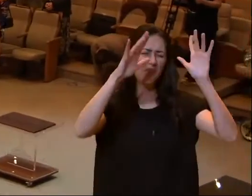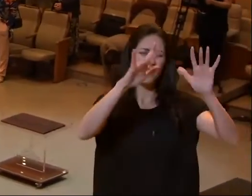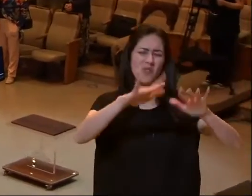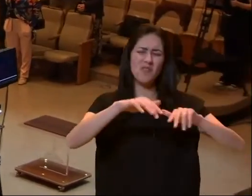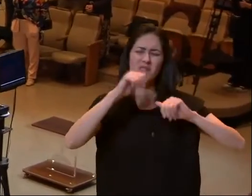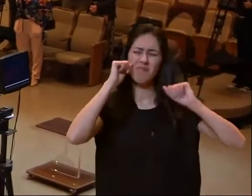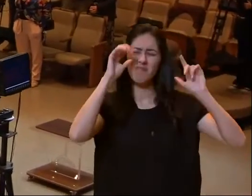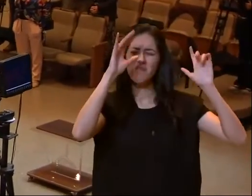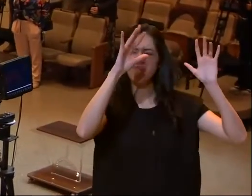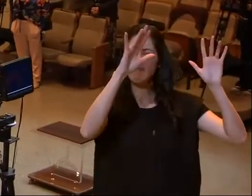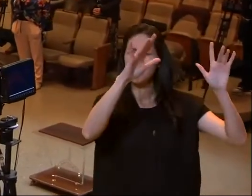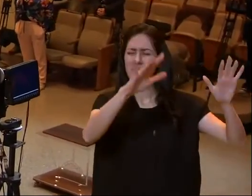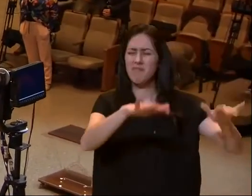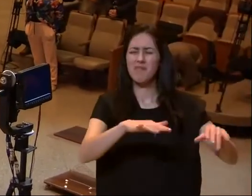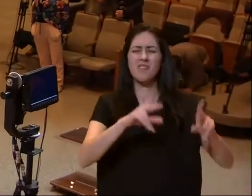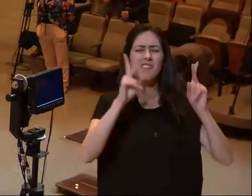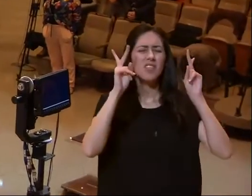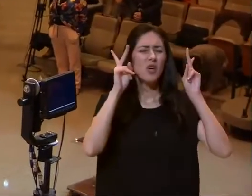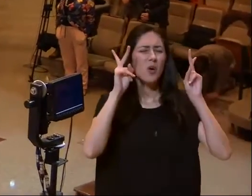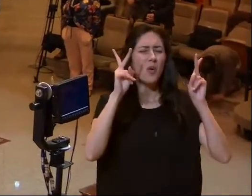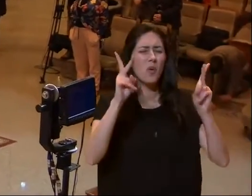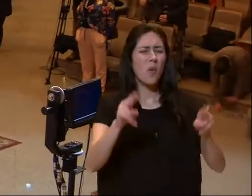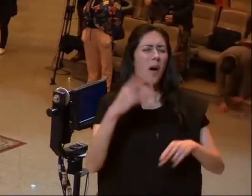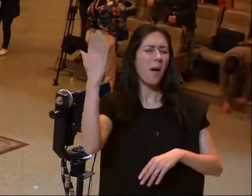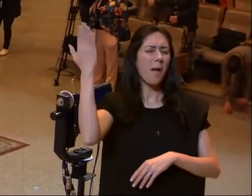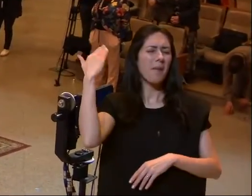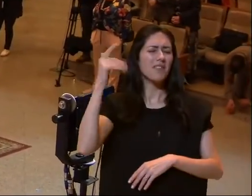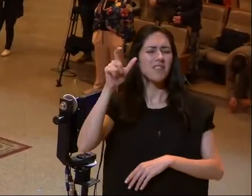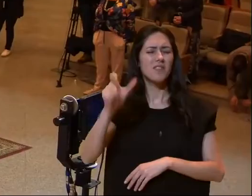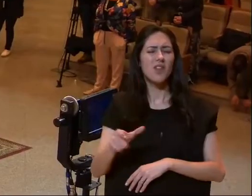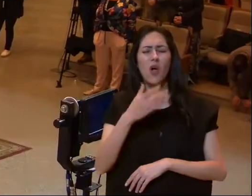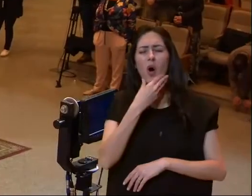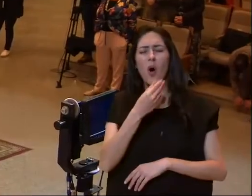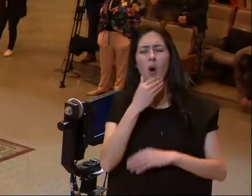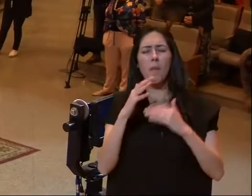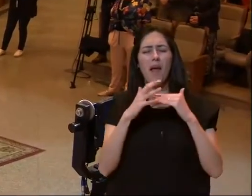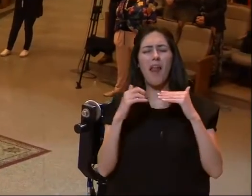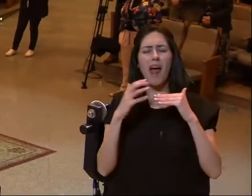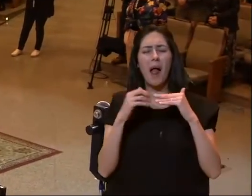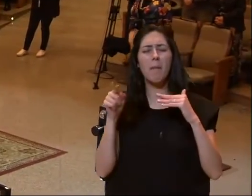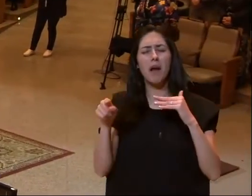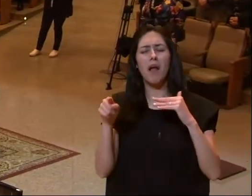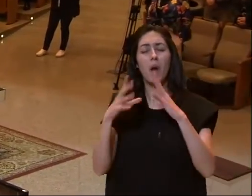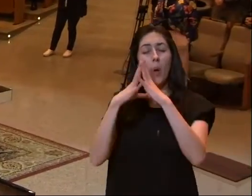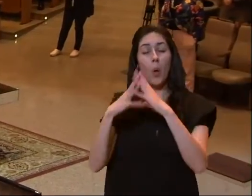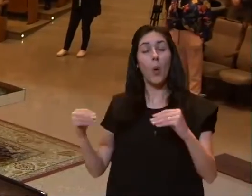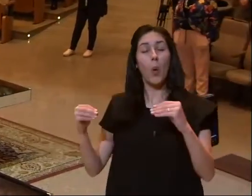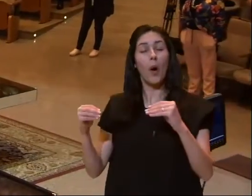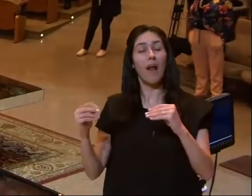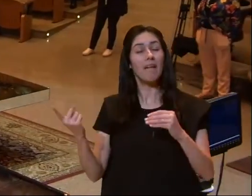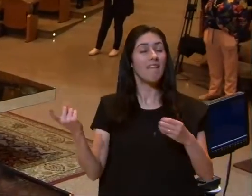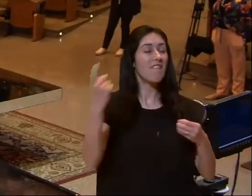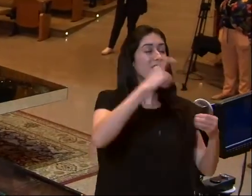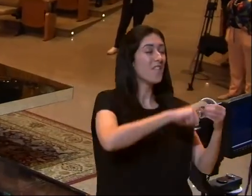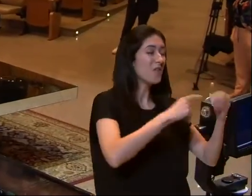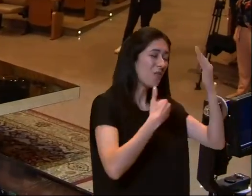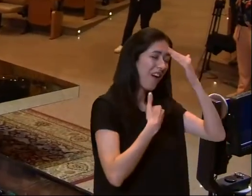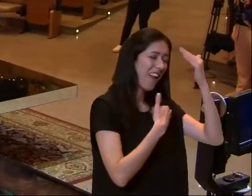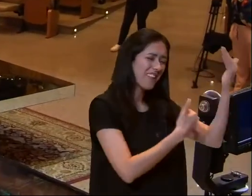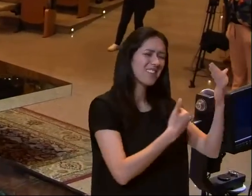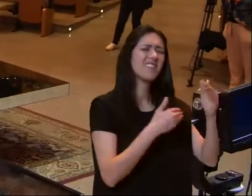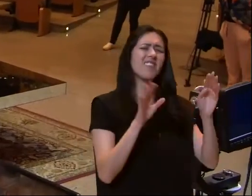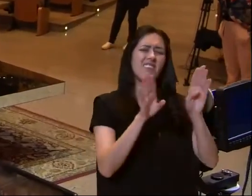nós, assim como o Senhor abençoou aquele leproso que voltou para agradecer. Que o Senhor encontre aqueles que voltam